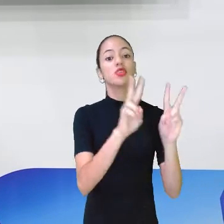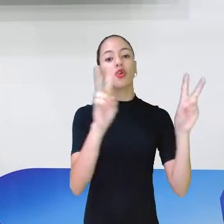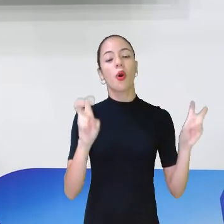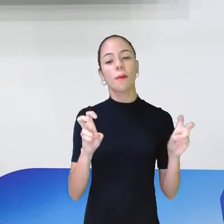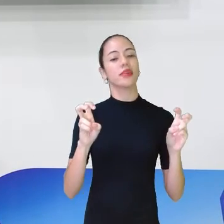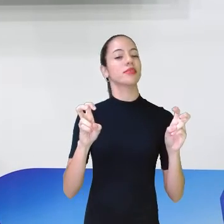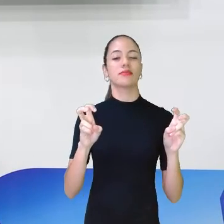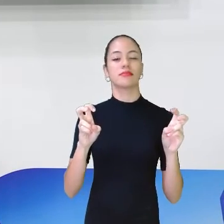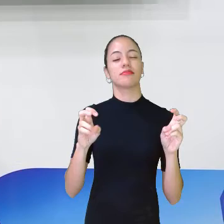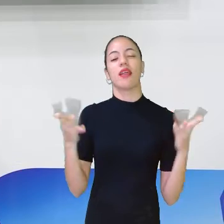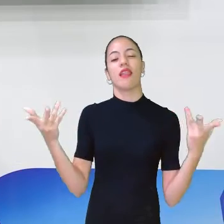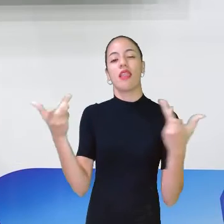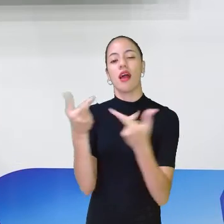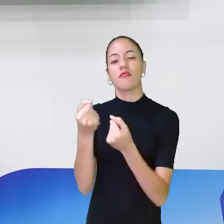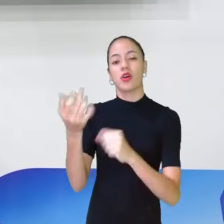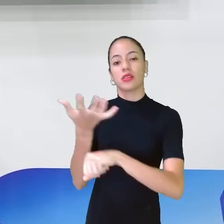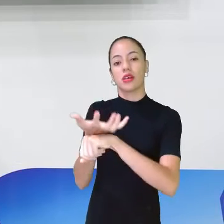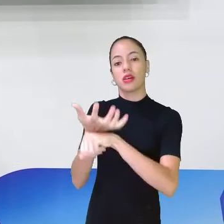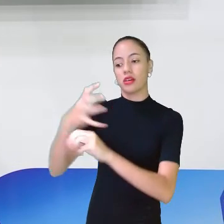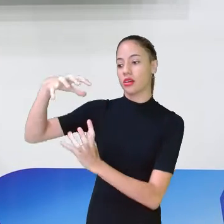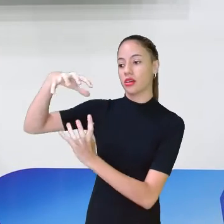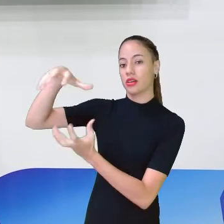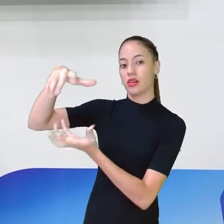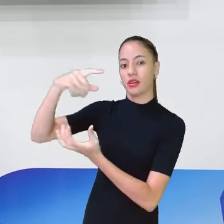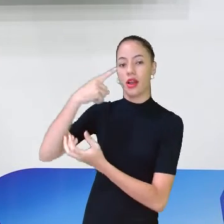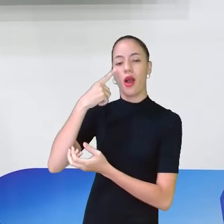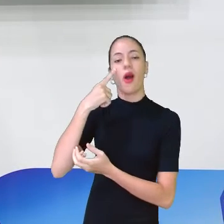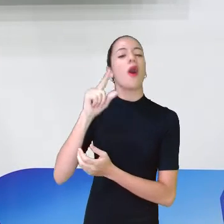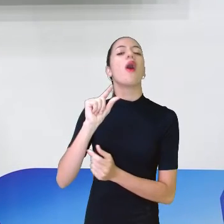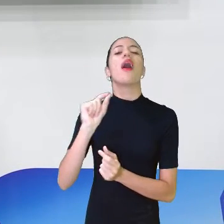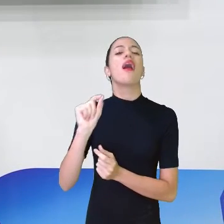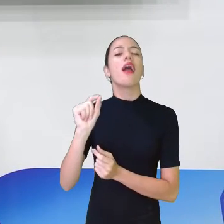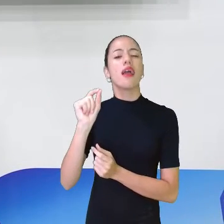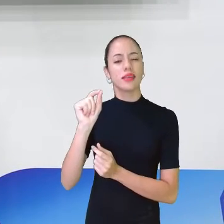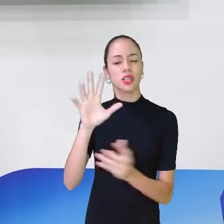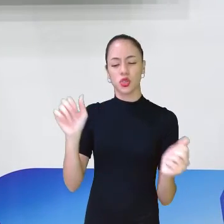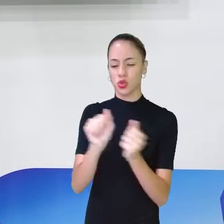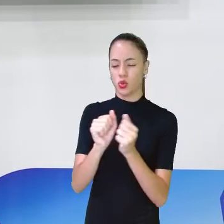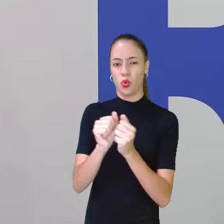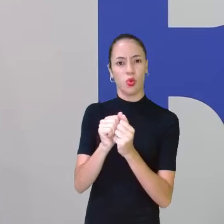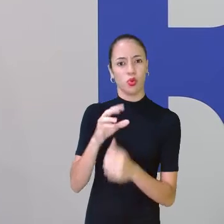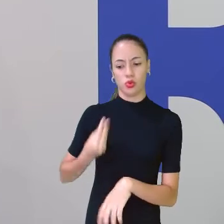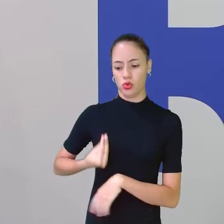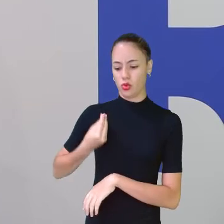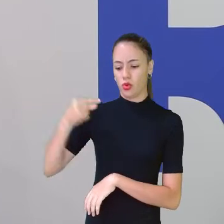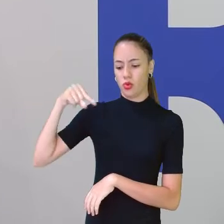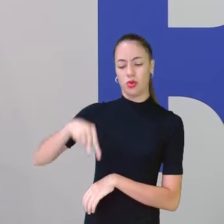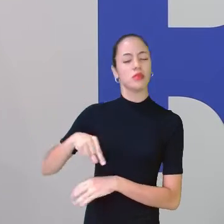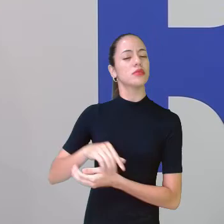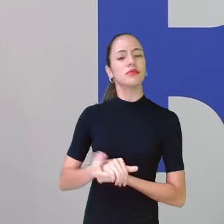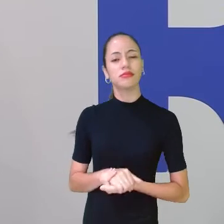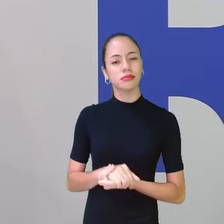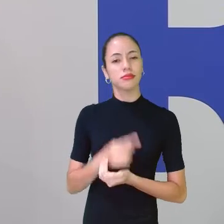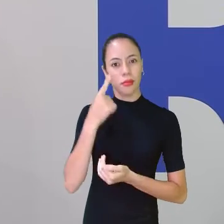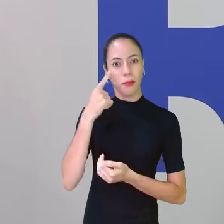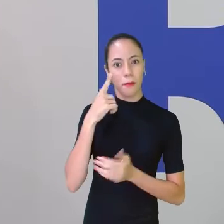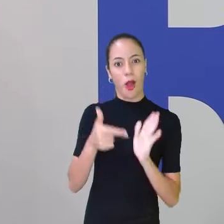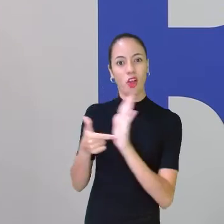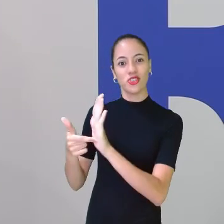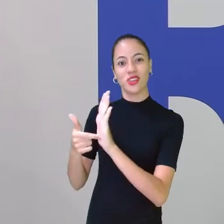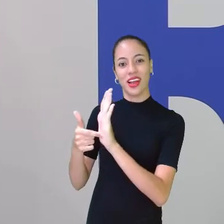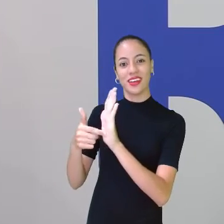geografia, nesse módulo 1, olha ali, Noronha, quem está junto comigo, corta ali, ó!